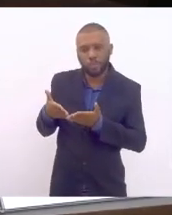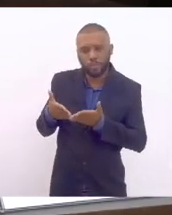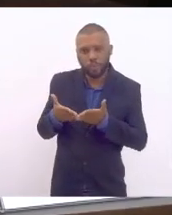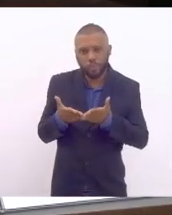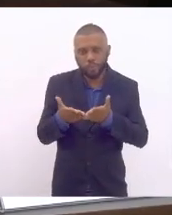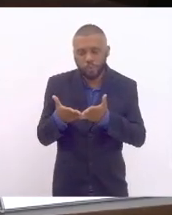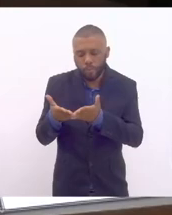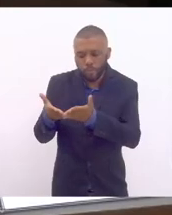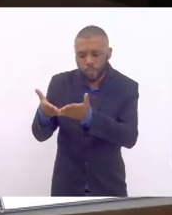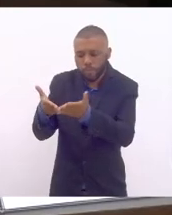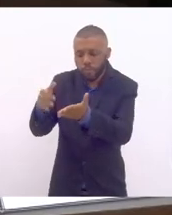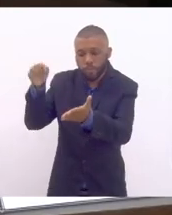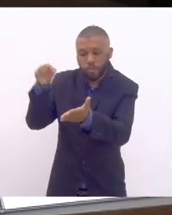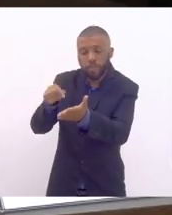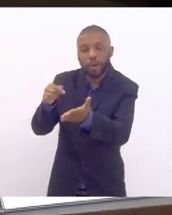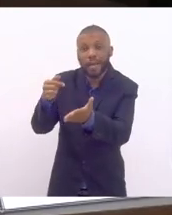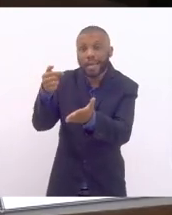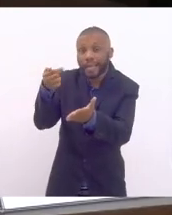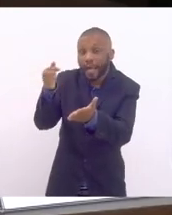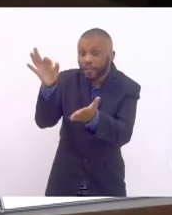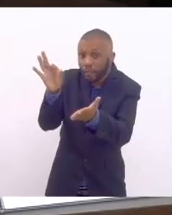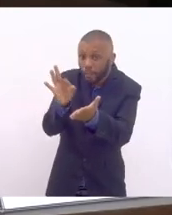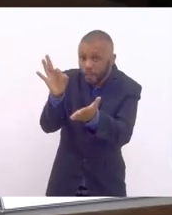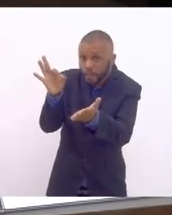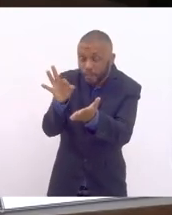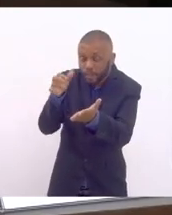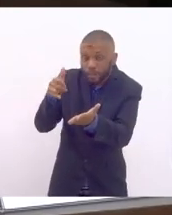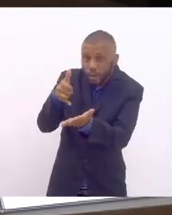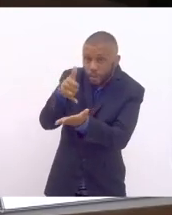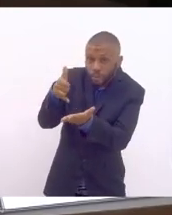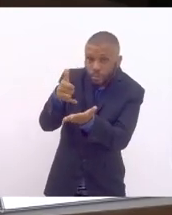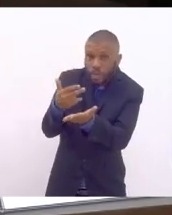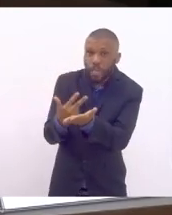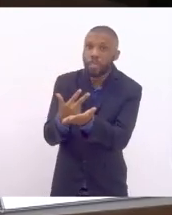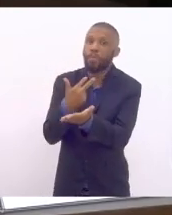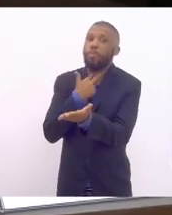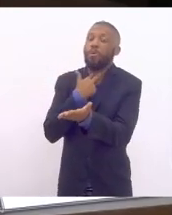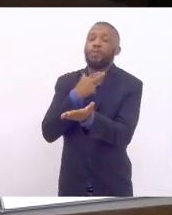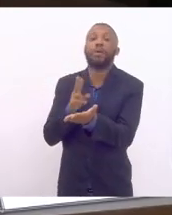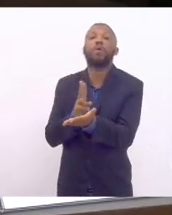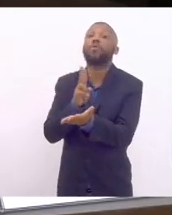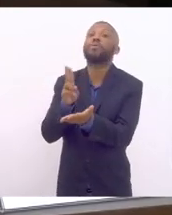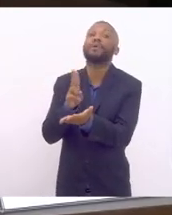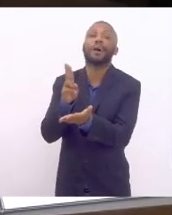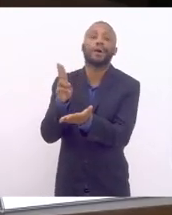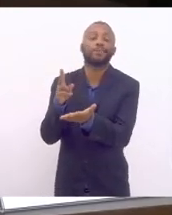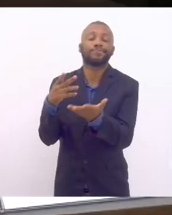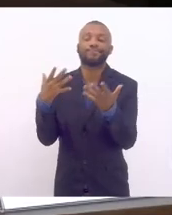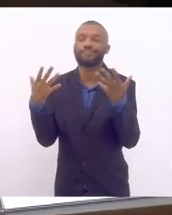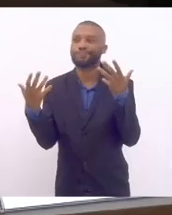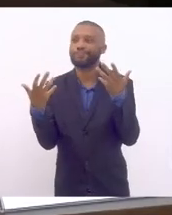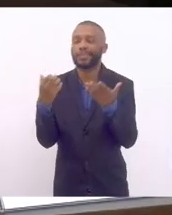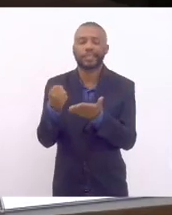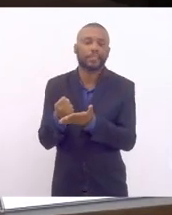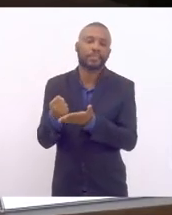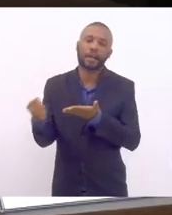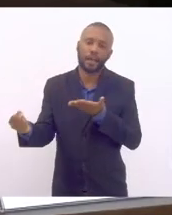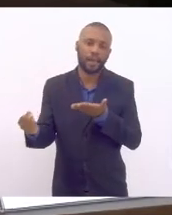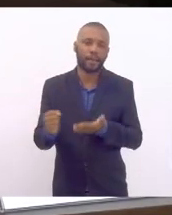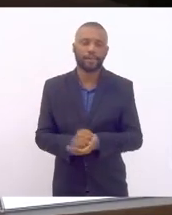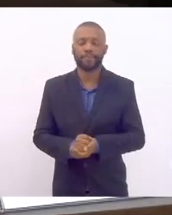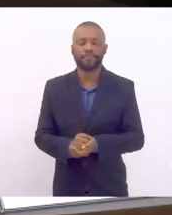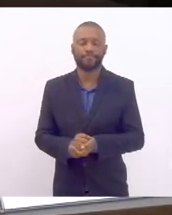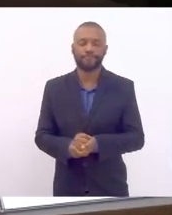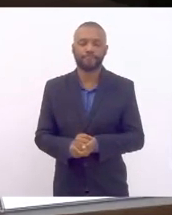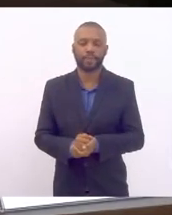descobrimos o meio desse voo que sete porcento do nosso combustível não pode ser utilizado não há o que fazer né ou a